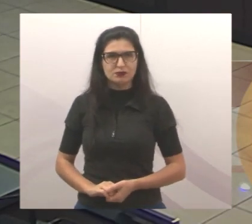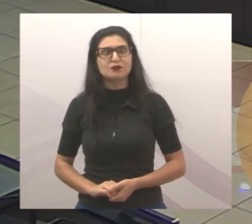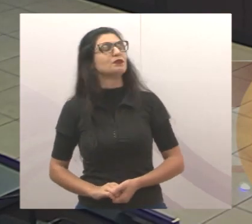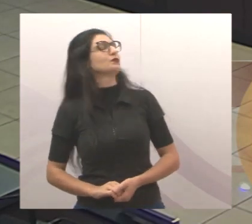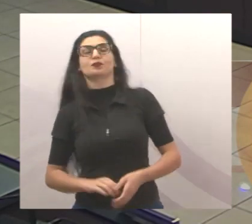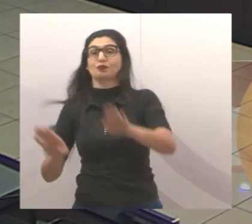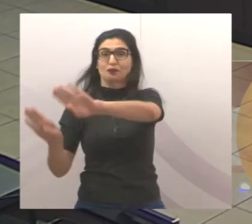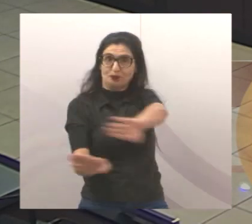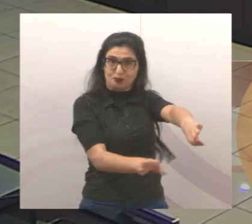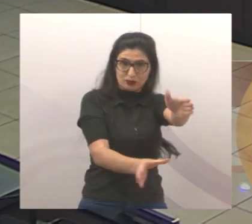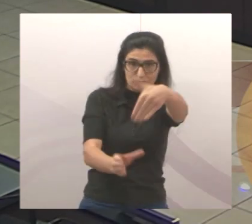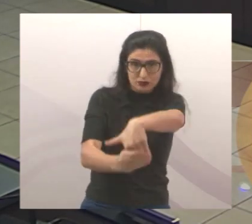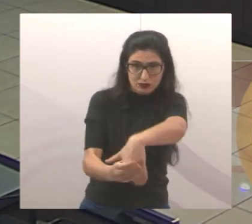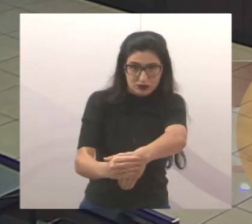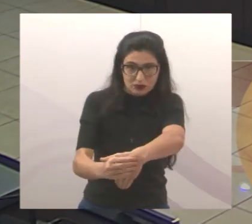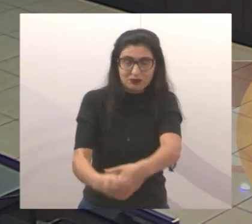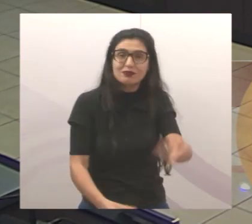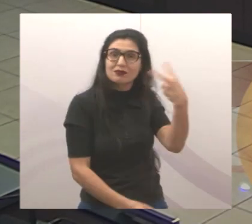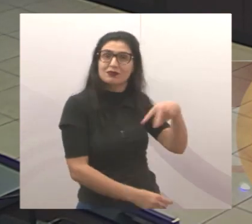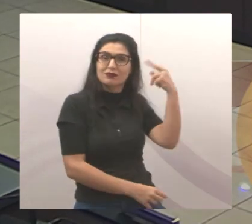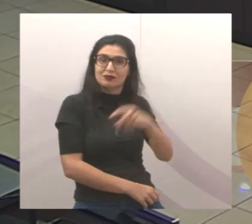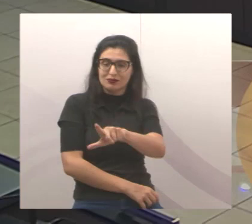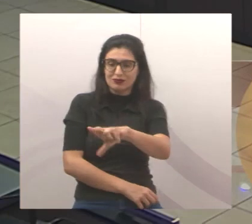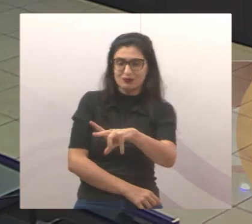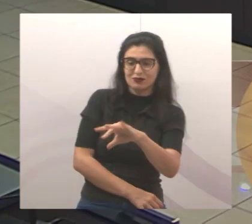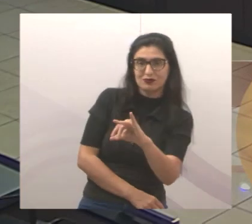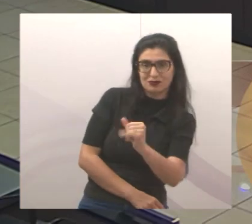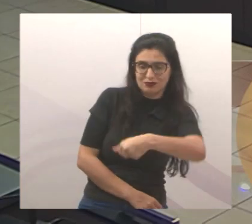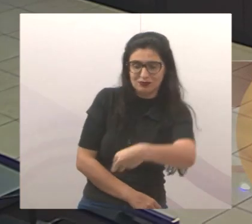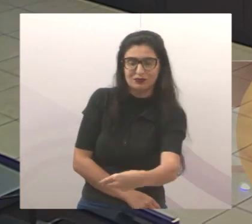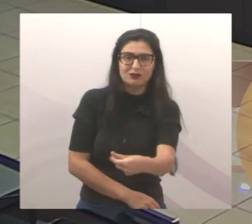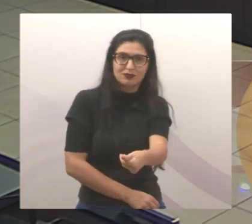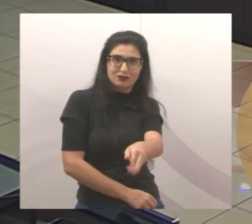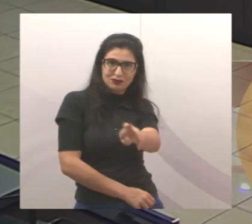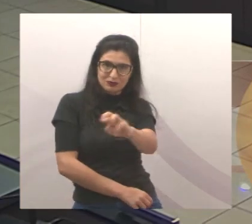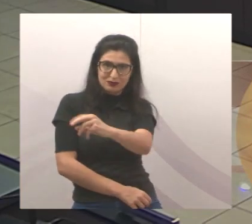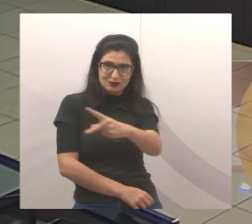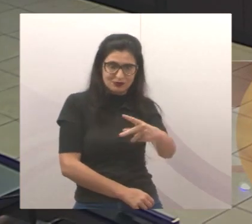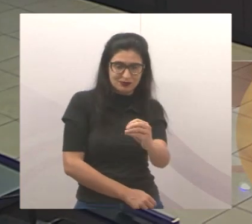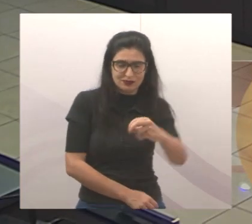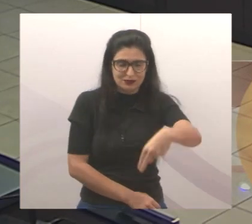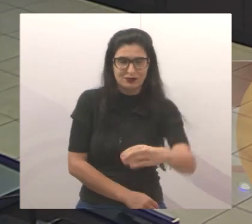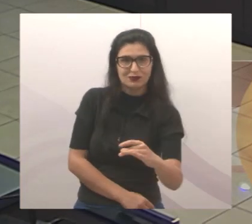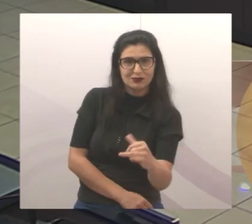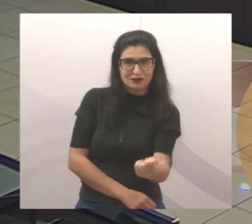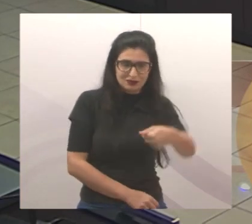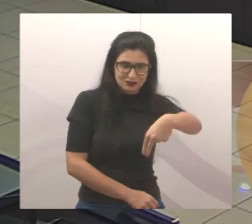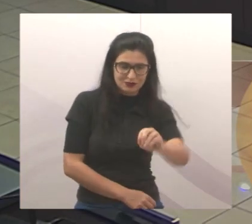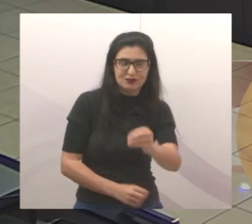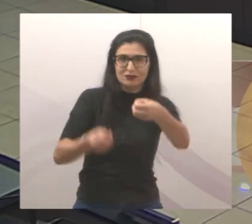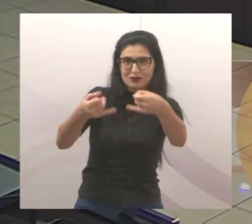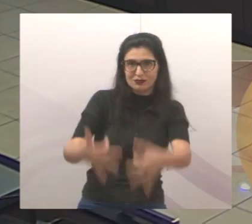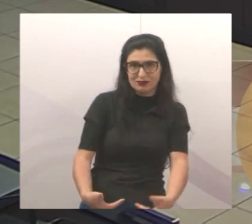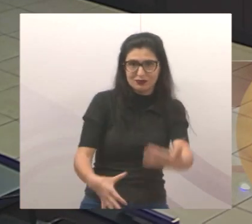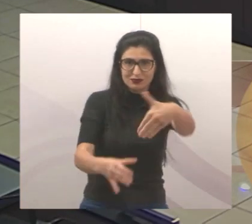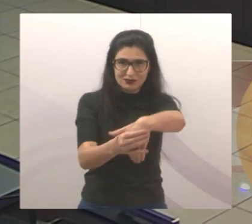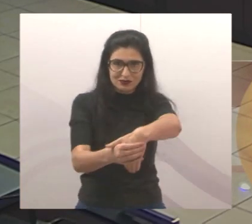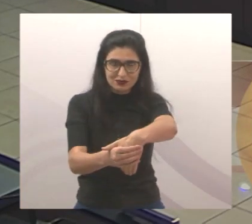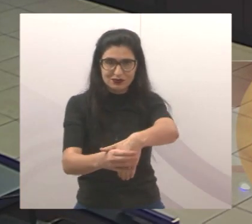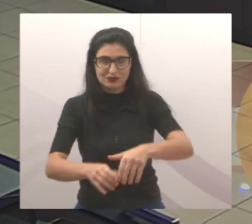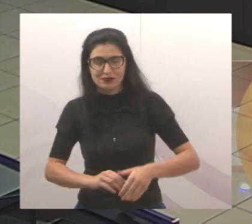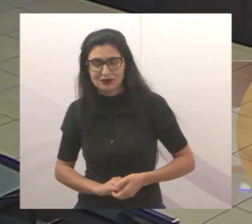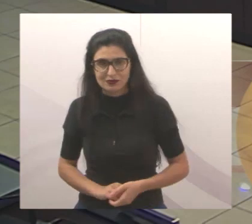Como vota a vereadora Lucimar Ponciano? Só justificando meu